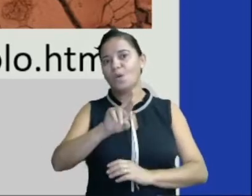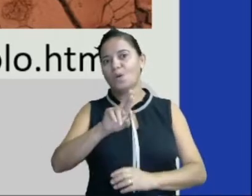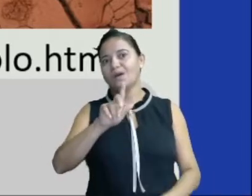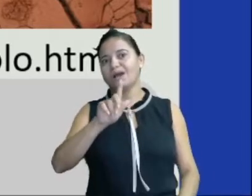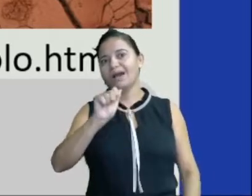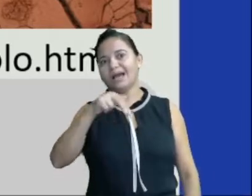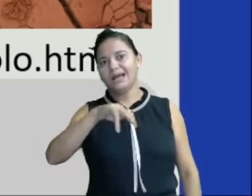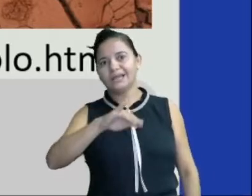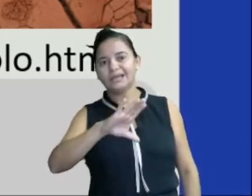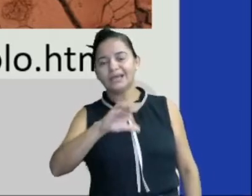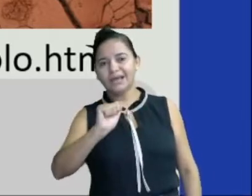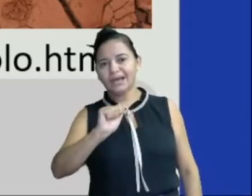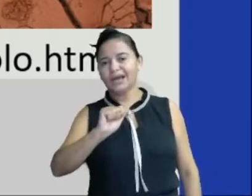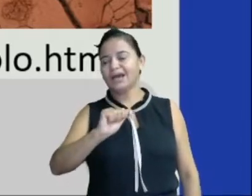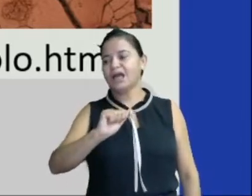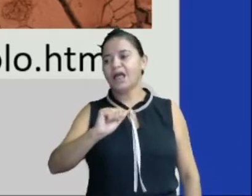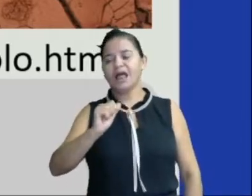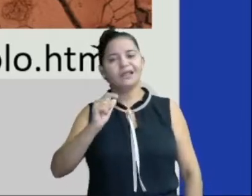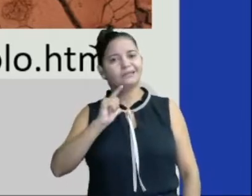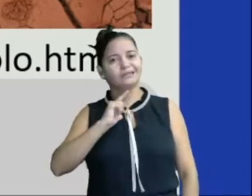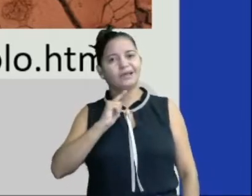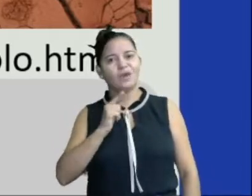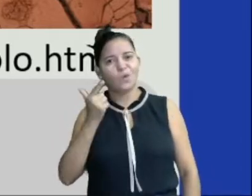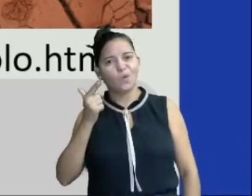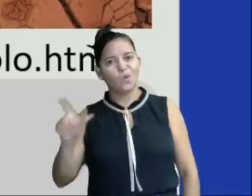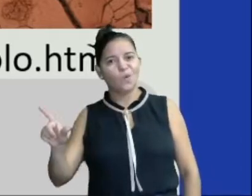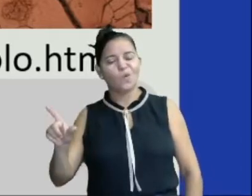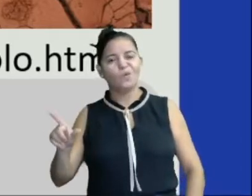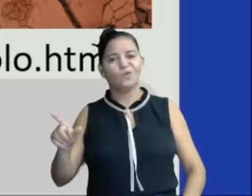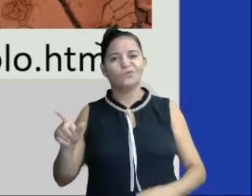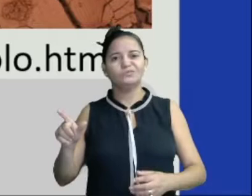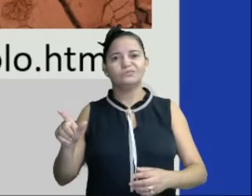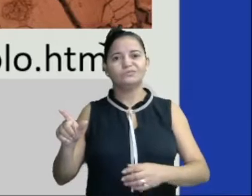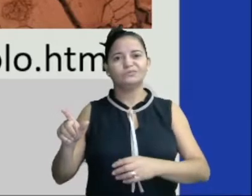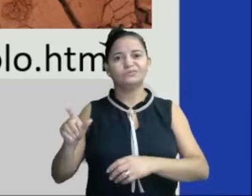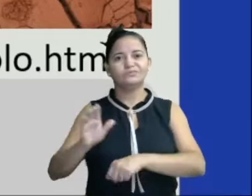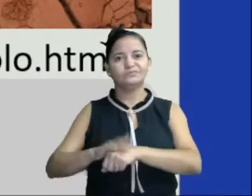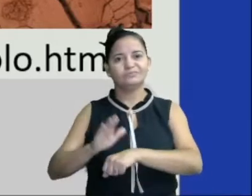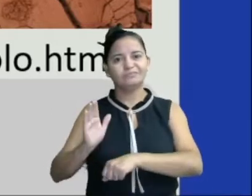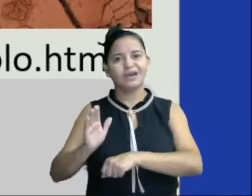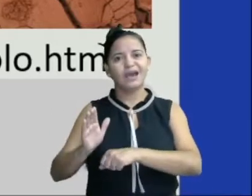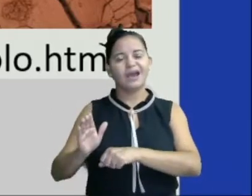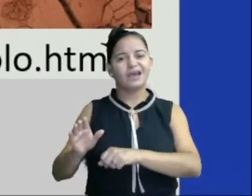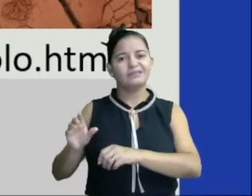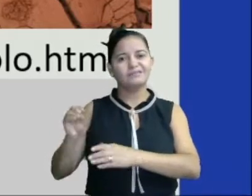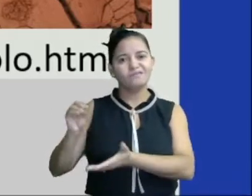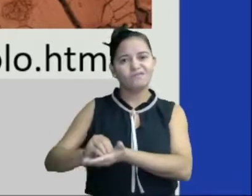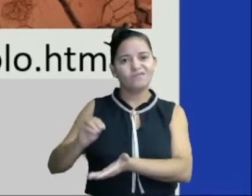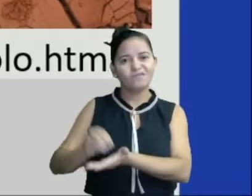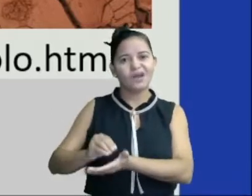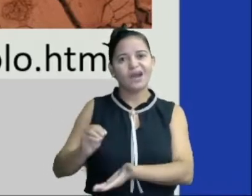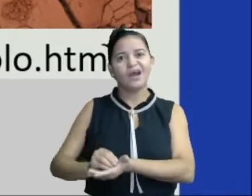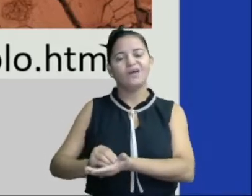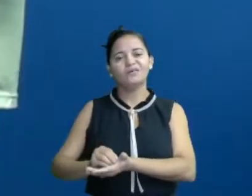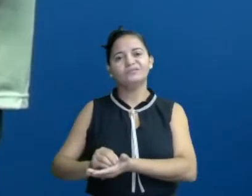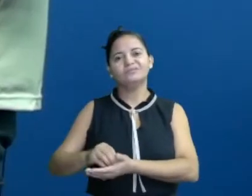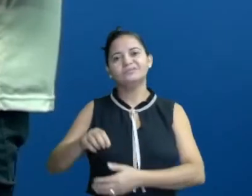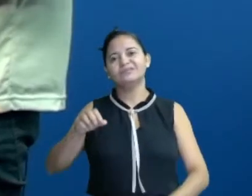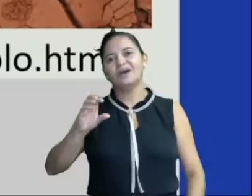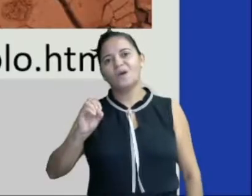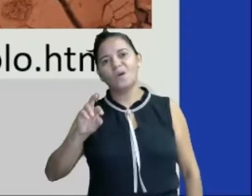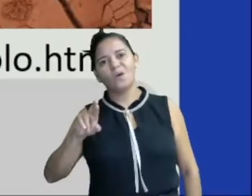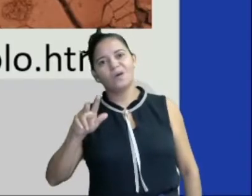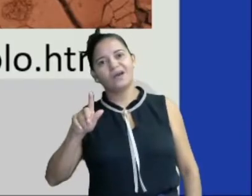solos arenosos, eles são solos que são mais pobres em matéria orgânica, né? Porque possuem maiores quantidades